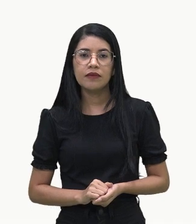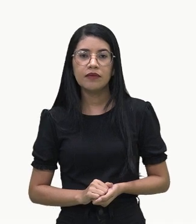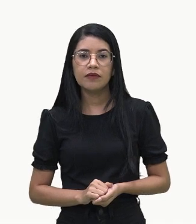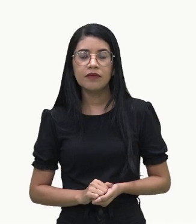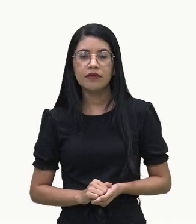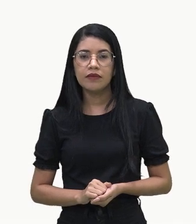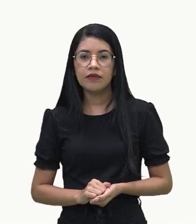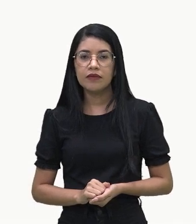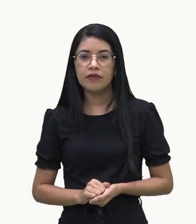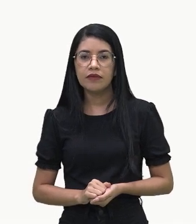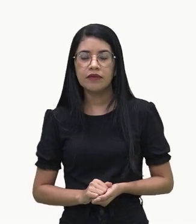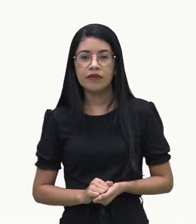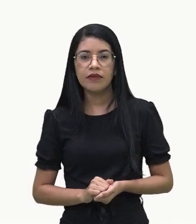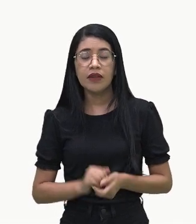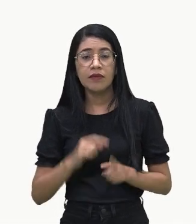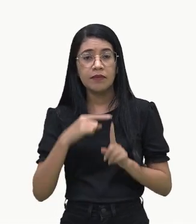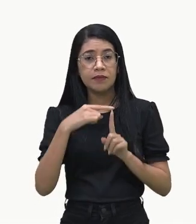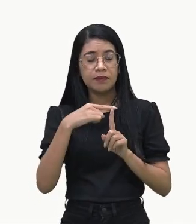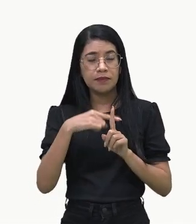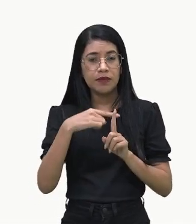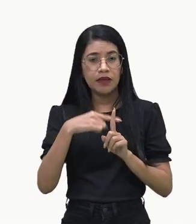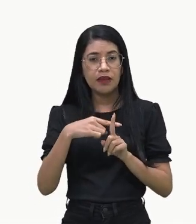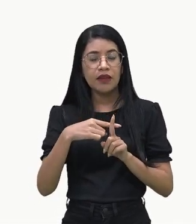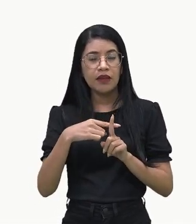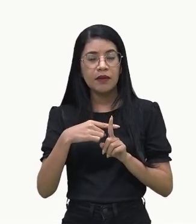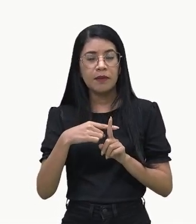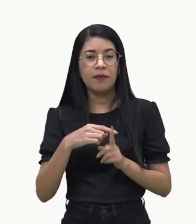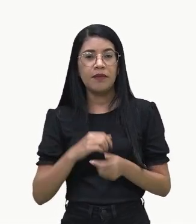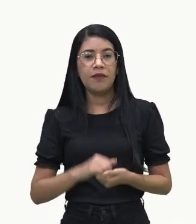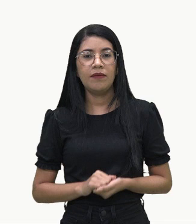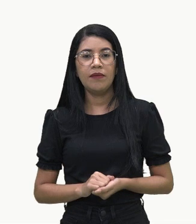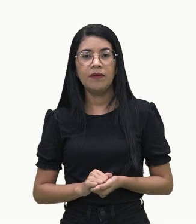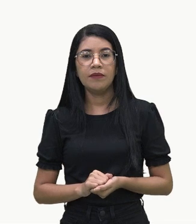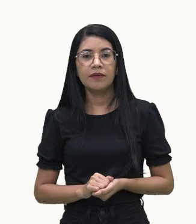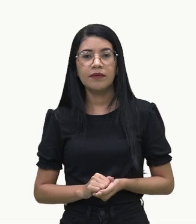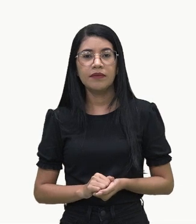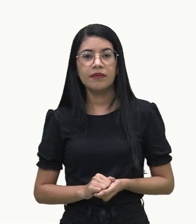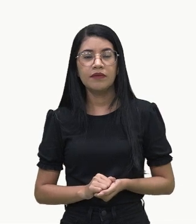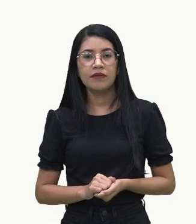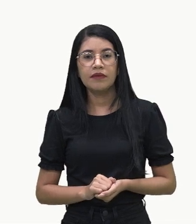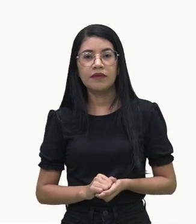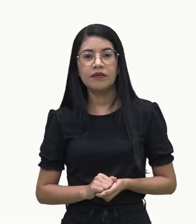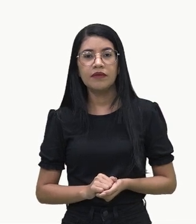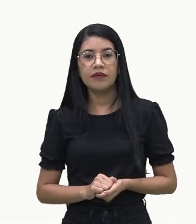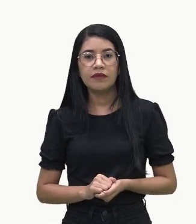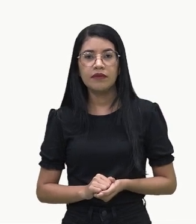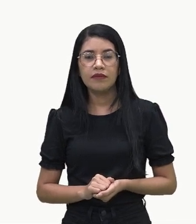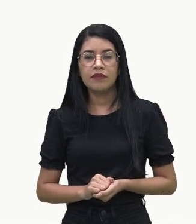ser adicionado a este bem aqui. Só ajeitar.